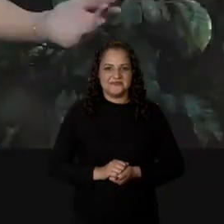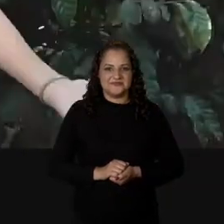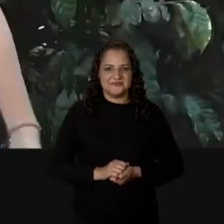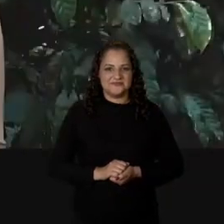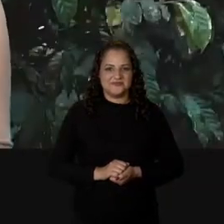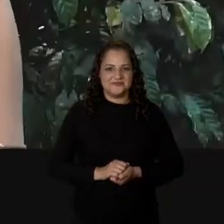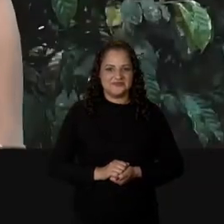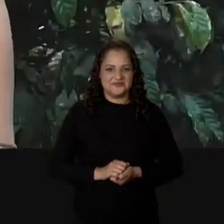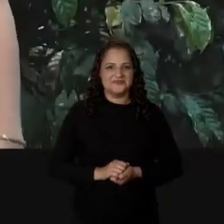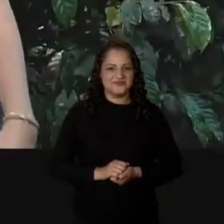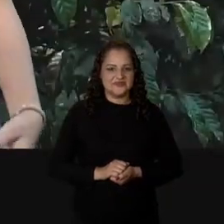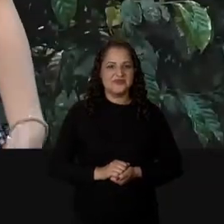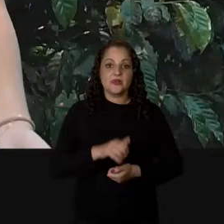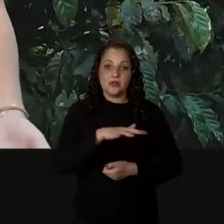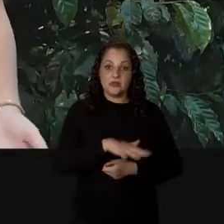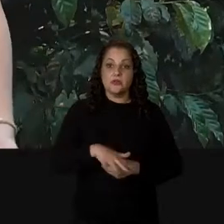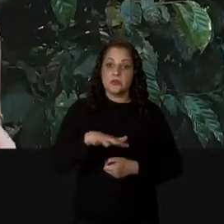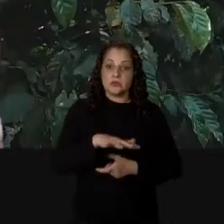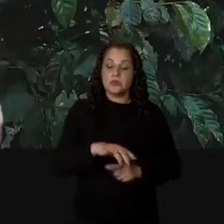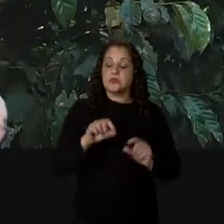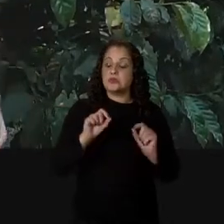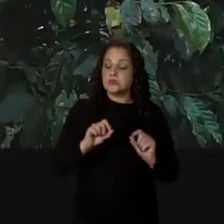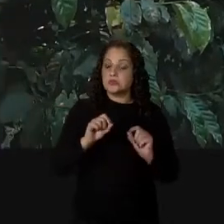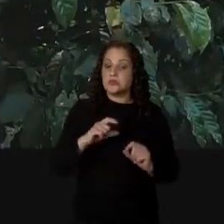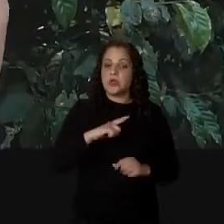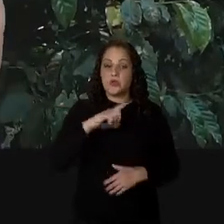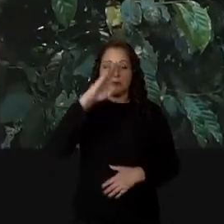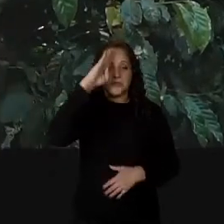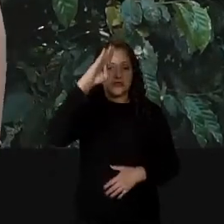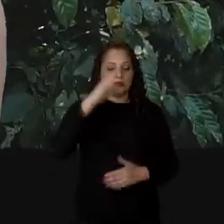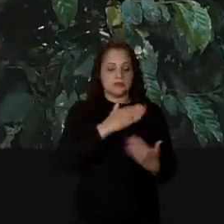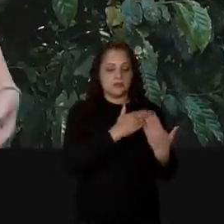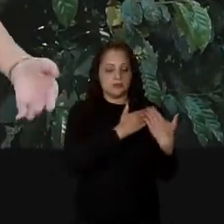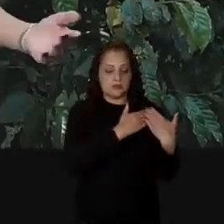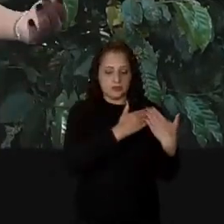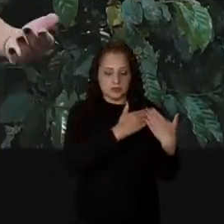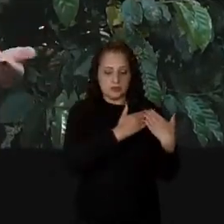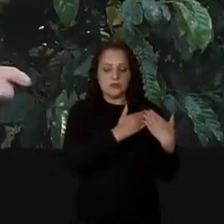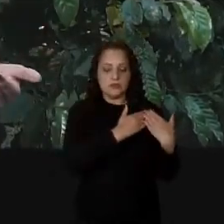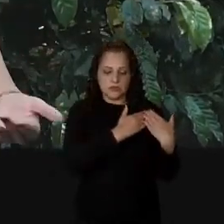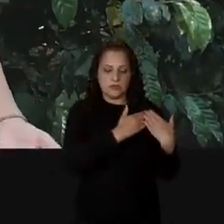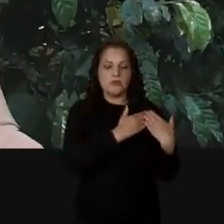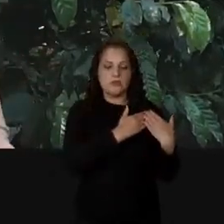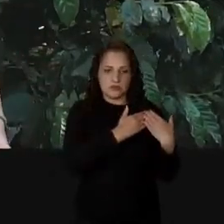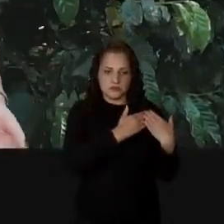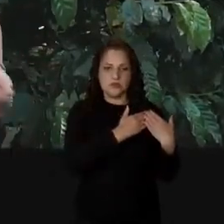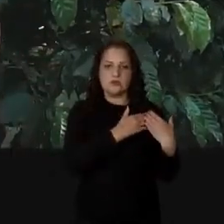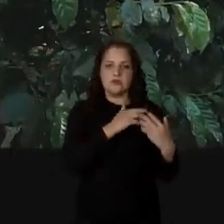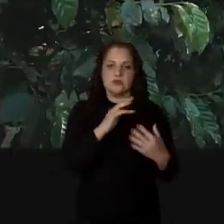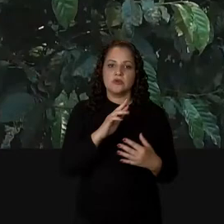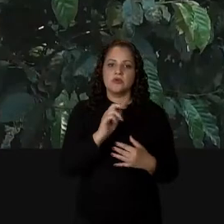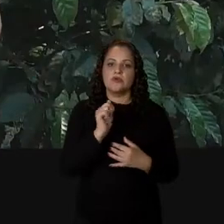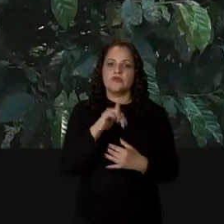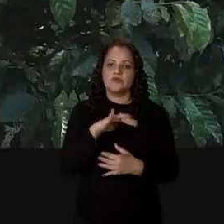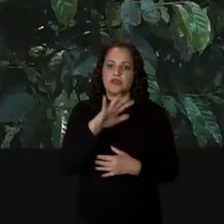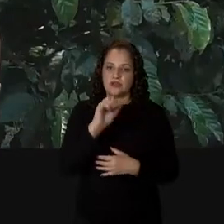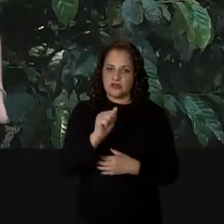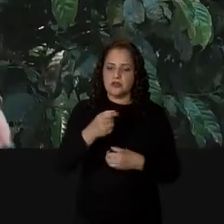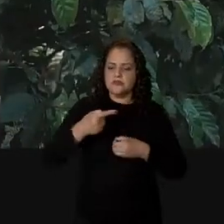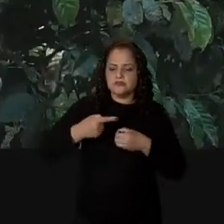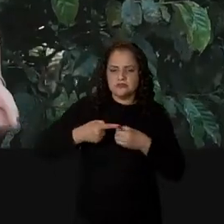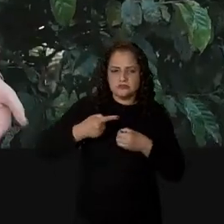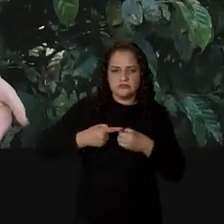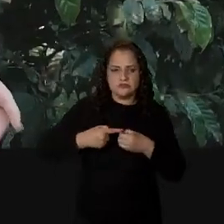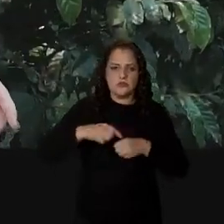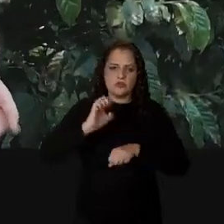O setor cafeiro é um dos principais responsáveis para a economia da região de Franca. interior do estado de São Paulo. E com o intuito de